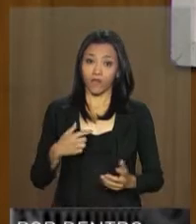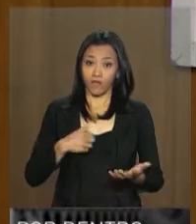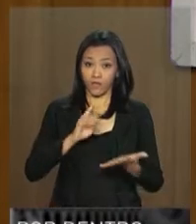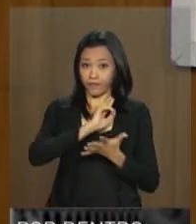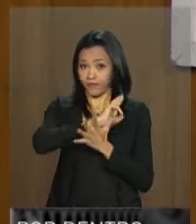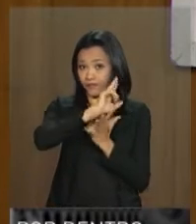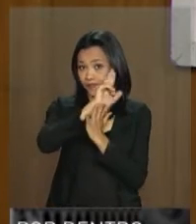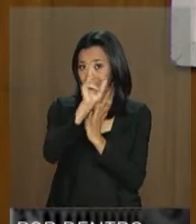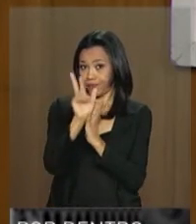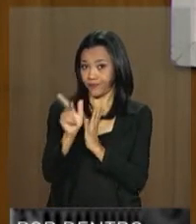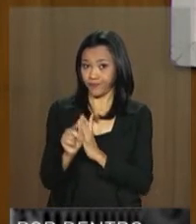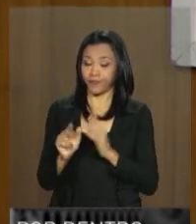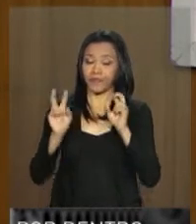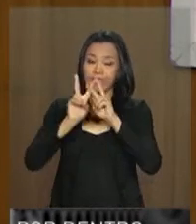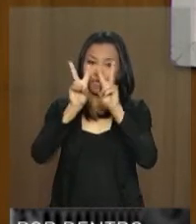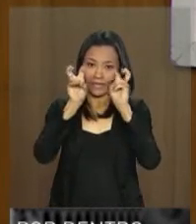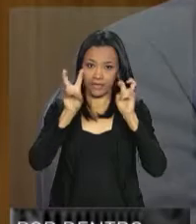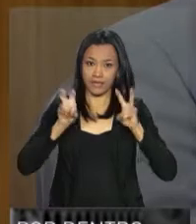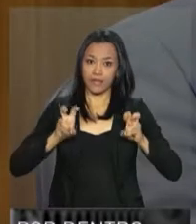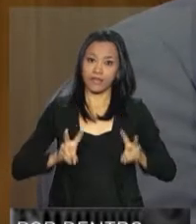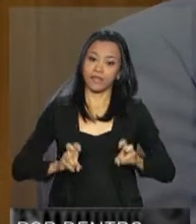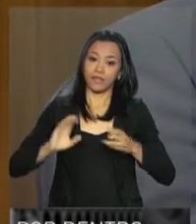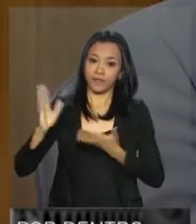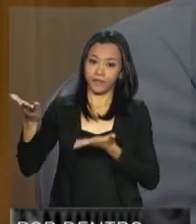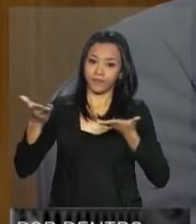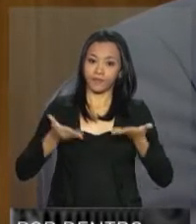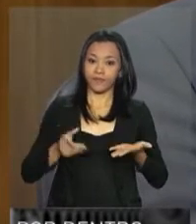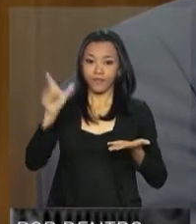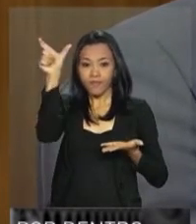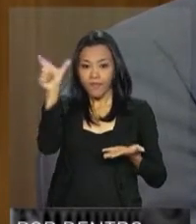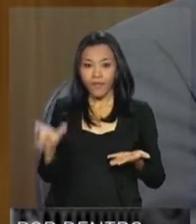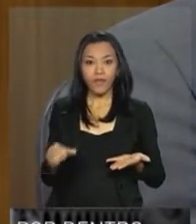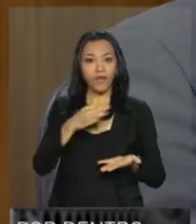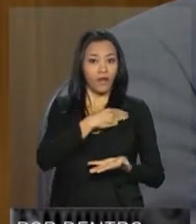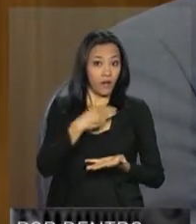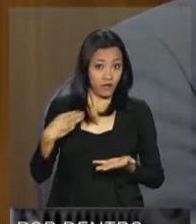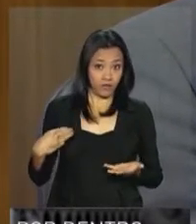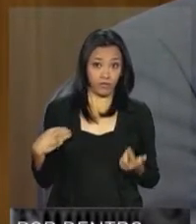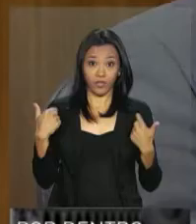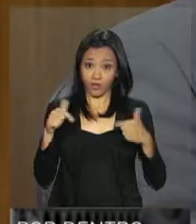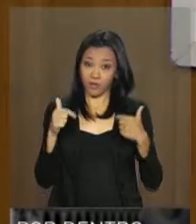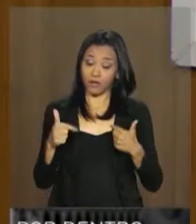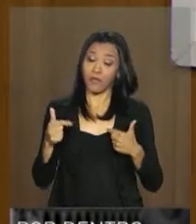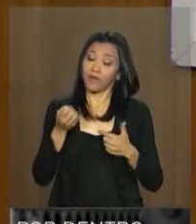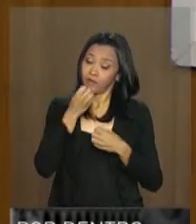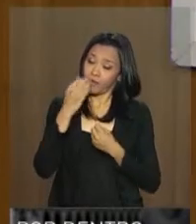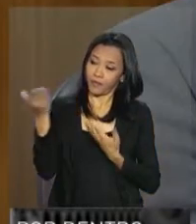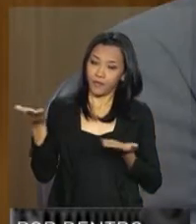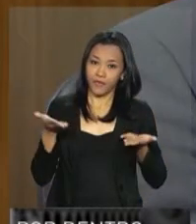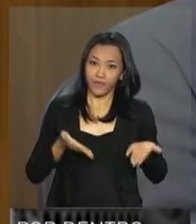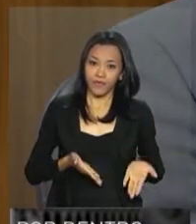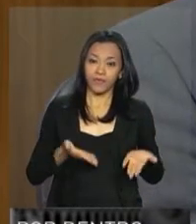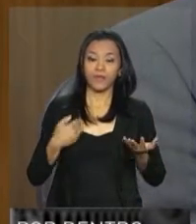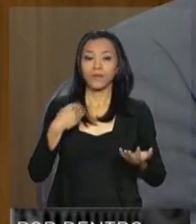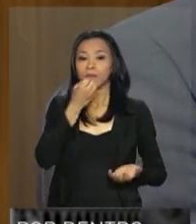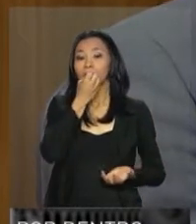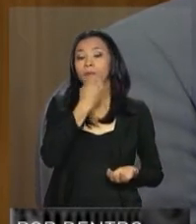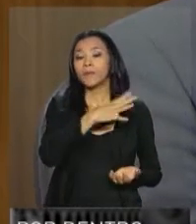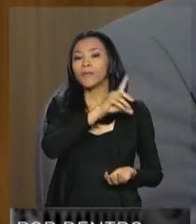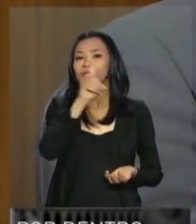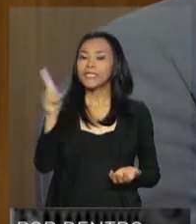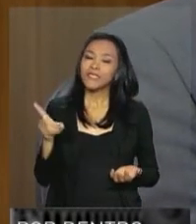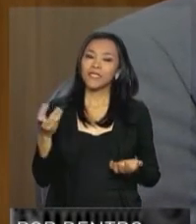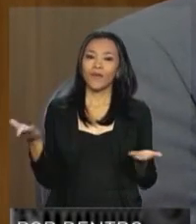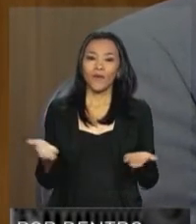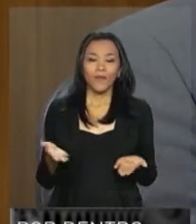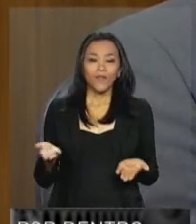o nosso convidado o ministro do trabalho ronaldo nogueira olá ministro muito obrigada pela sua presença seja bem vindo bom dia carlão privilégio